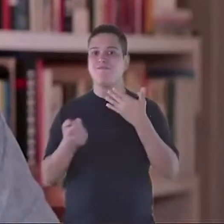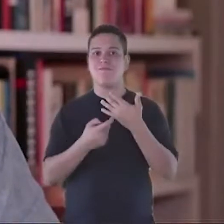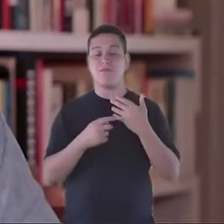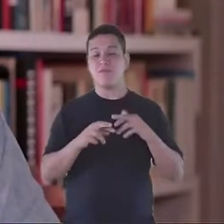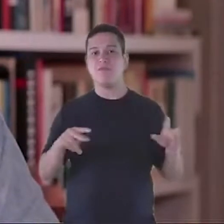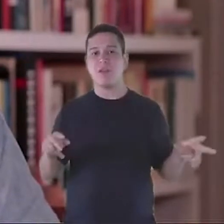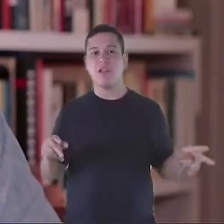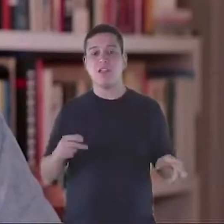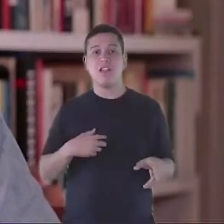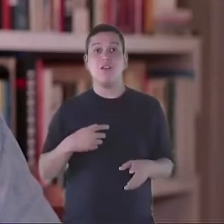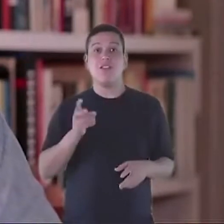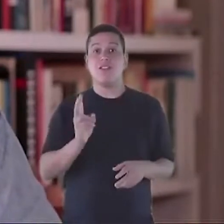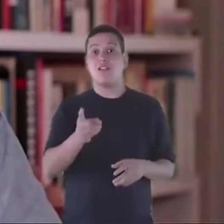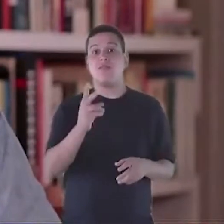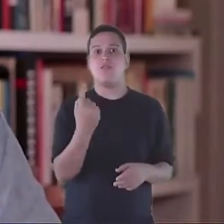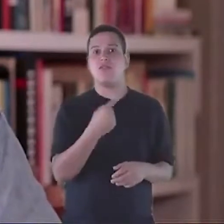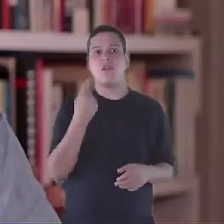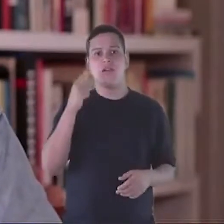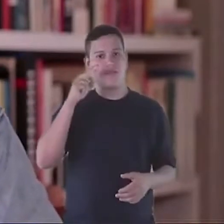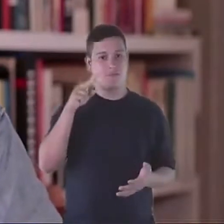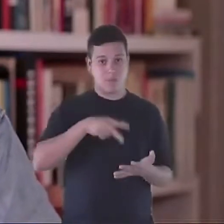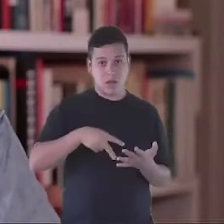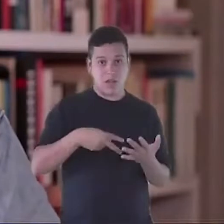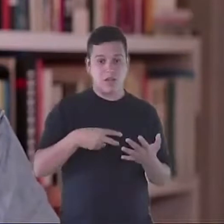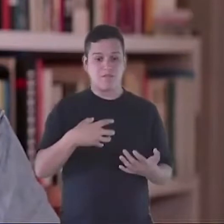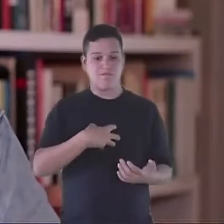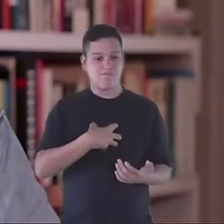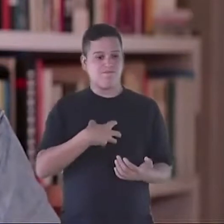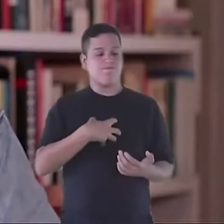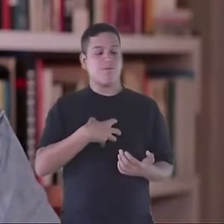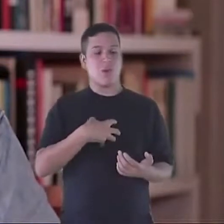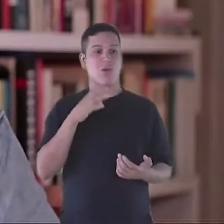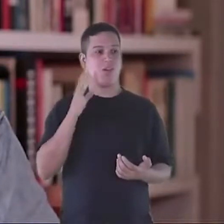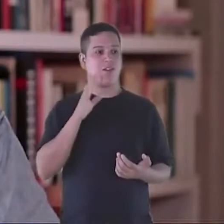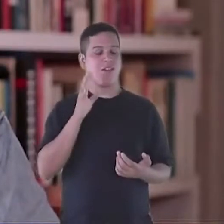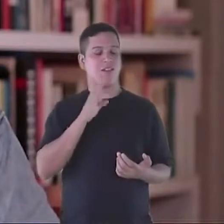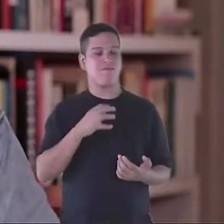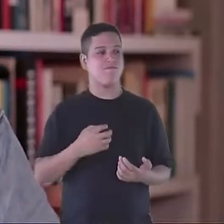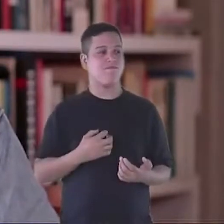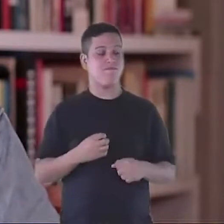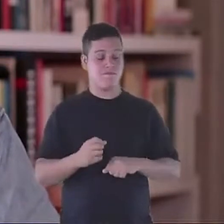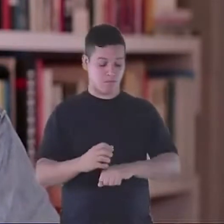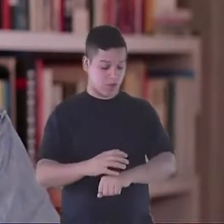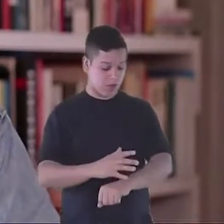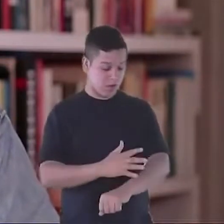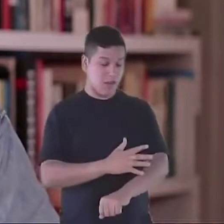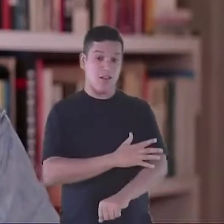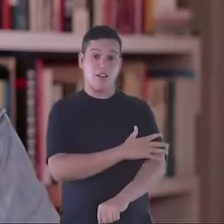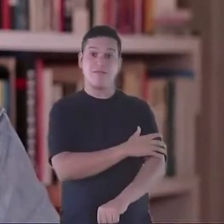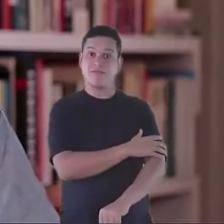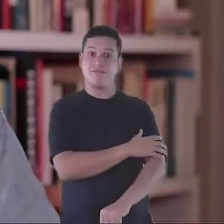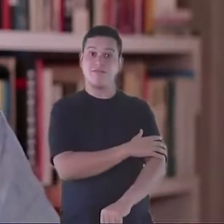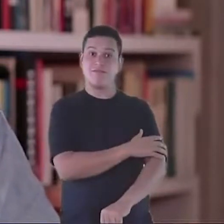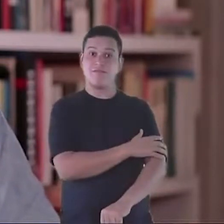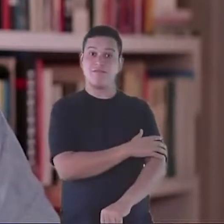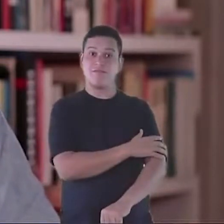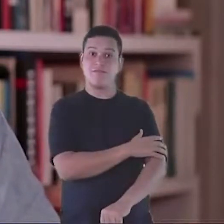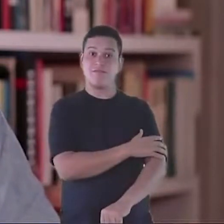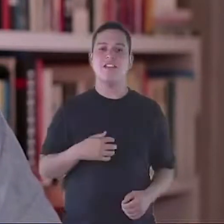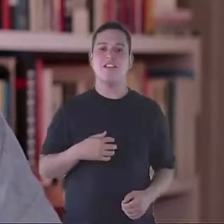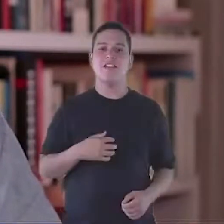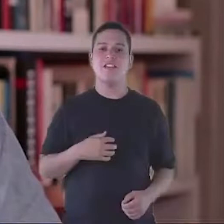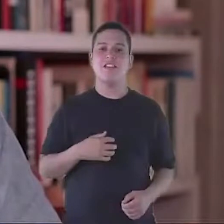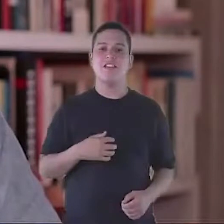profundamente. Eu fiquei, e tenho certeza que todo mundo que leu esse livro ficou profundamente tocado. Não só com as histórias